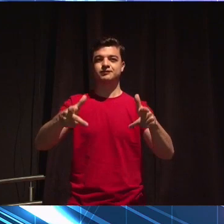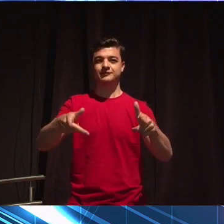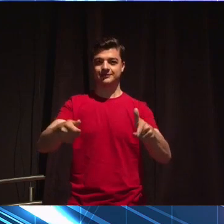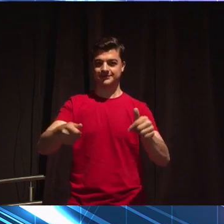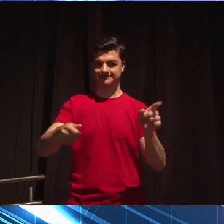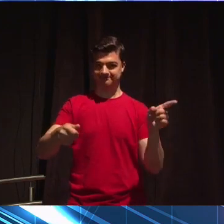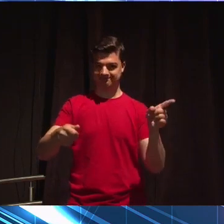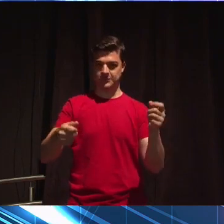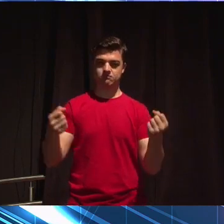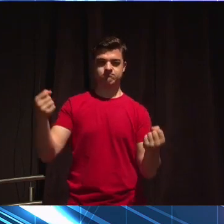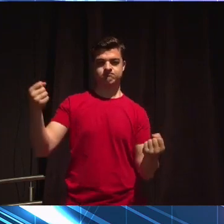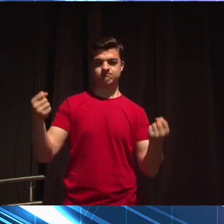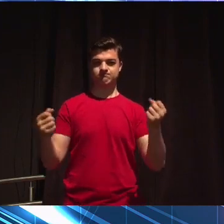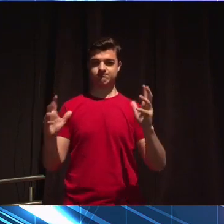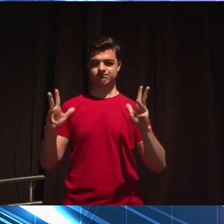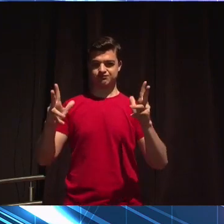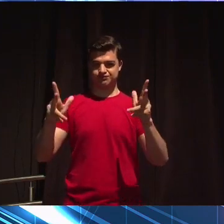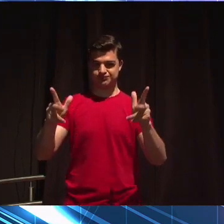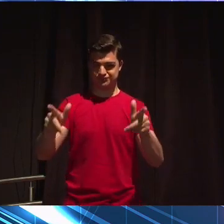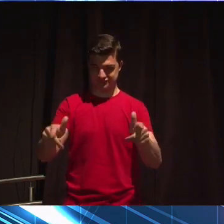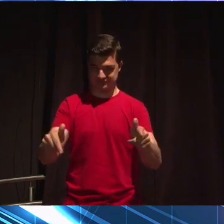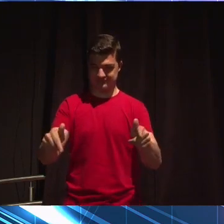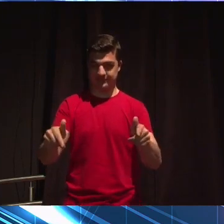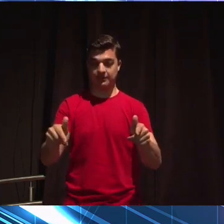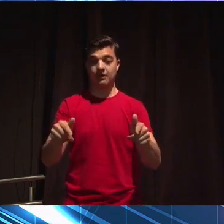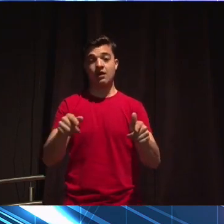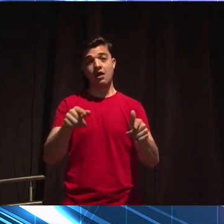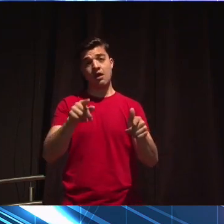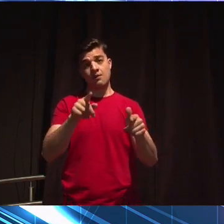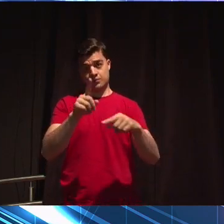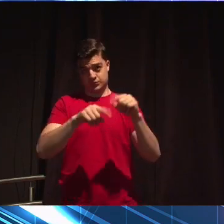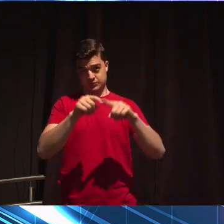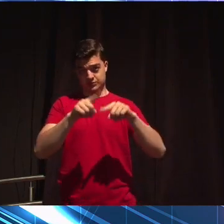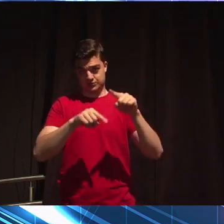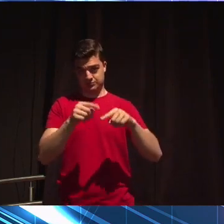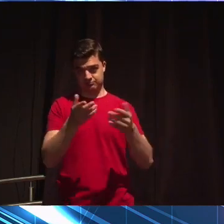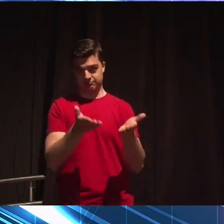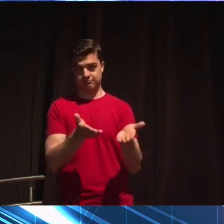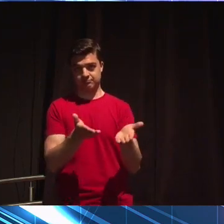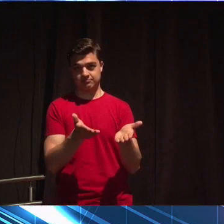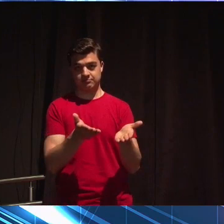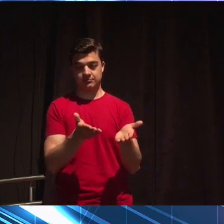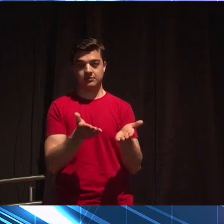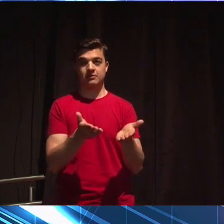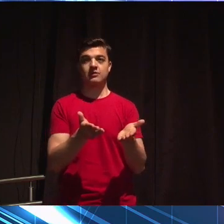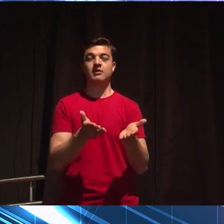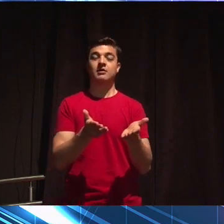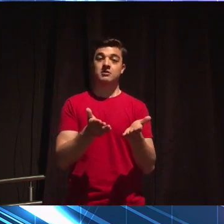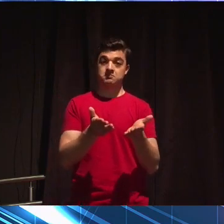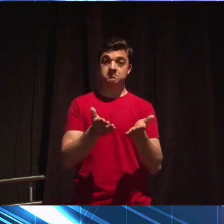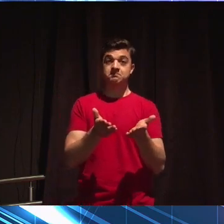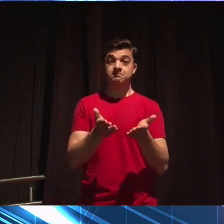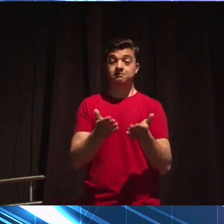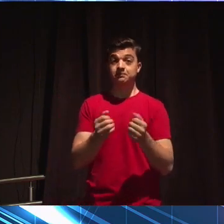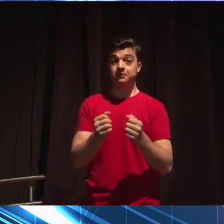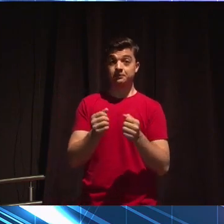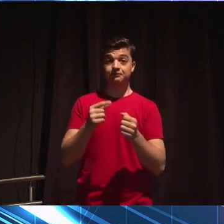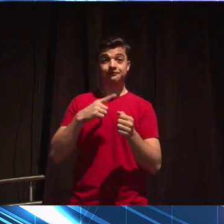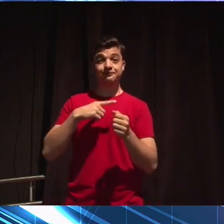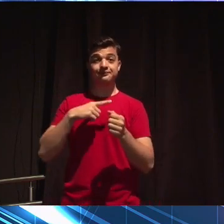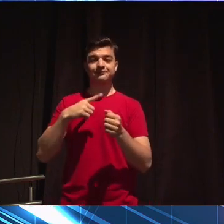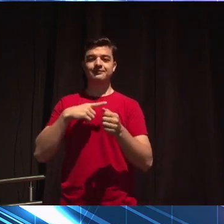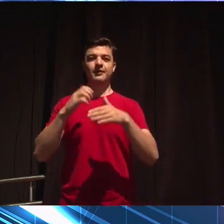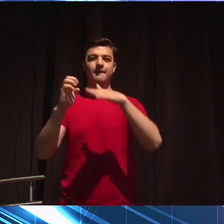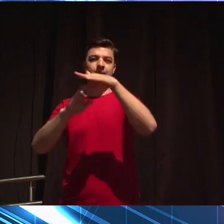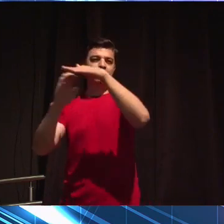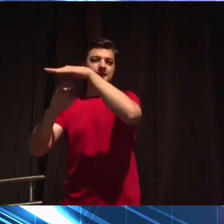como um produto, né? Como muitas das fábricas, nós apoiamos algumas grandes indústrias no Brasil, a gente apoia, por exemplo, a Ambev, a